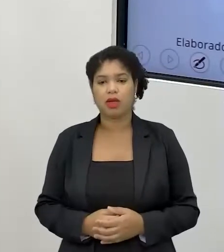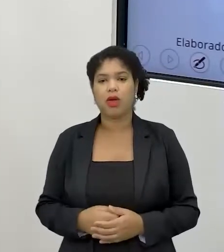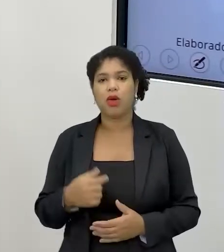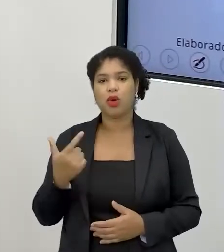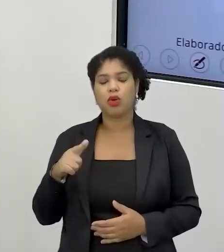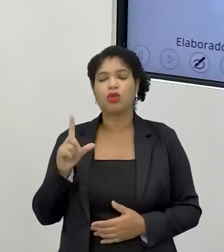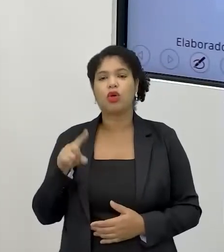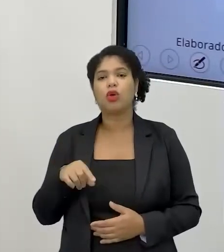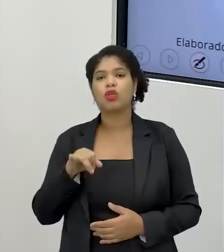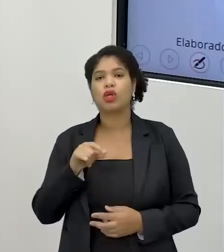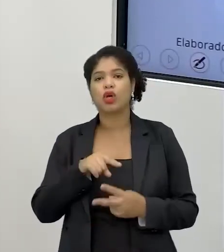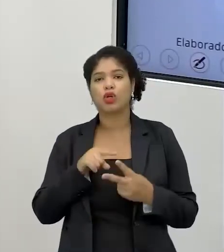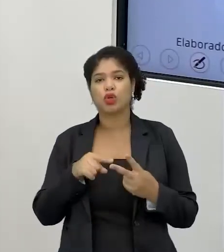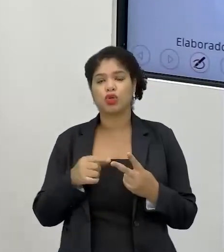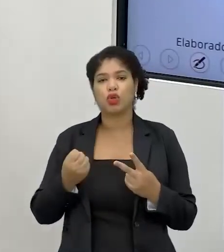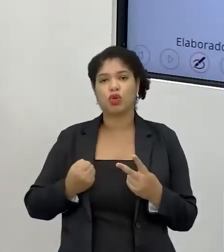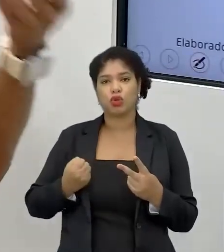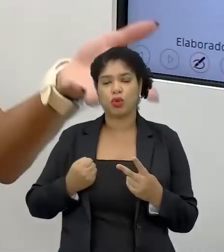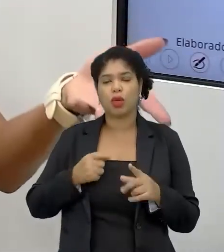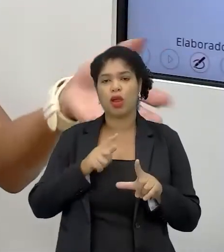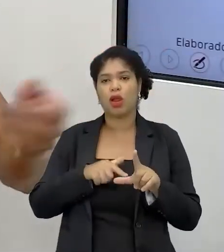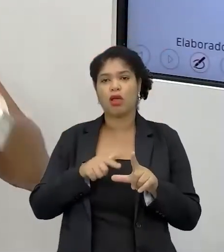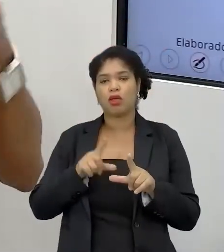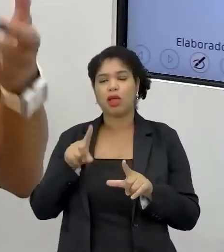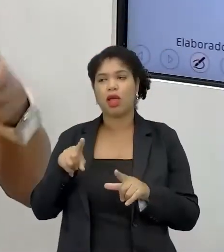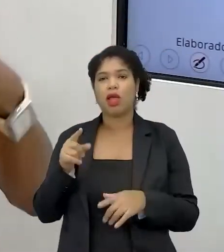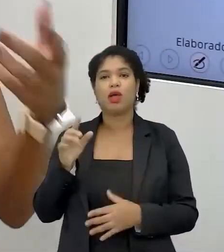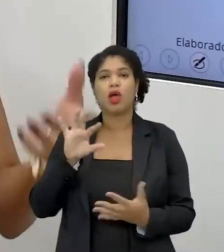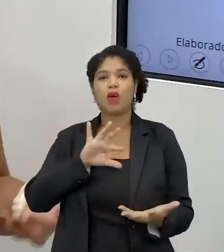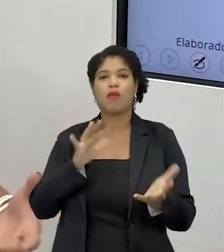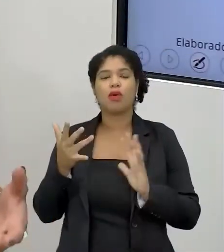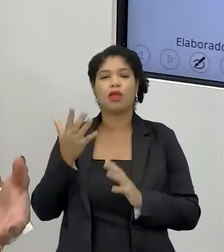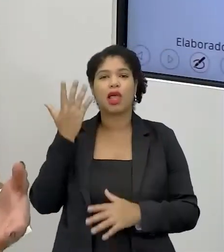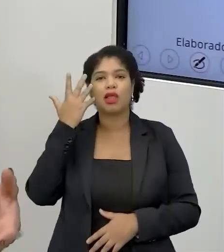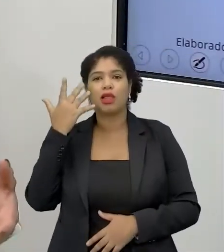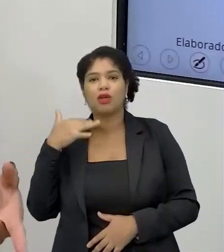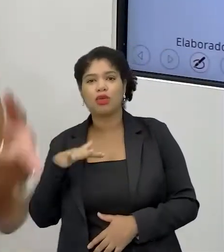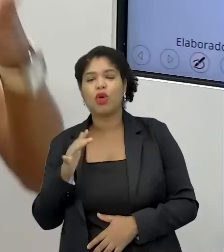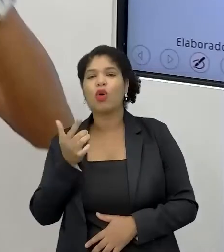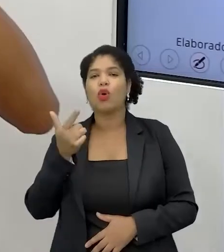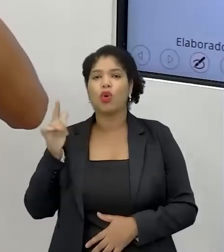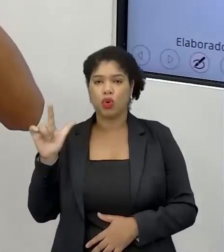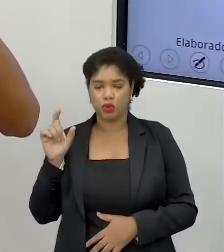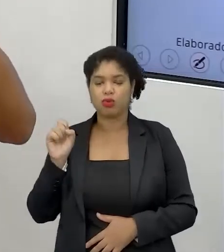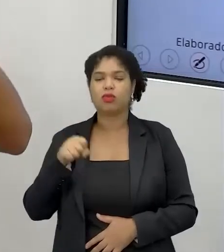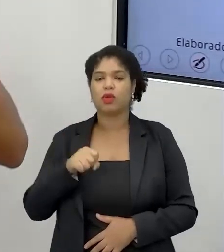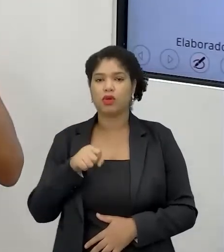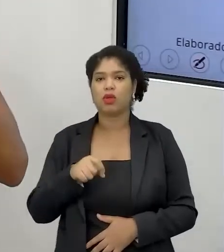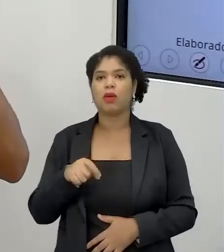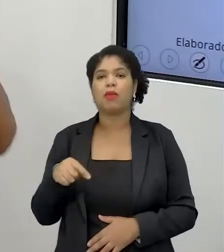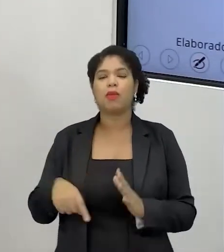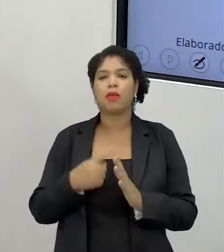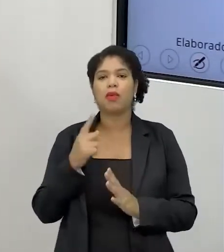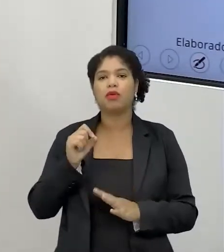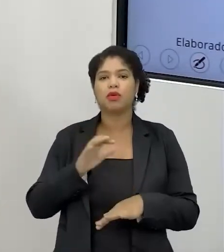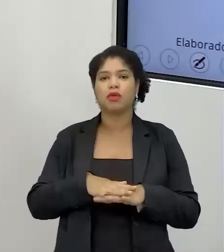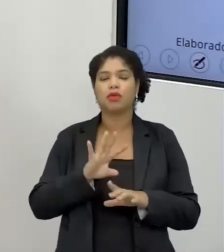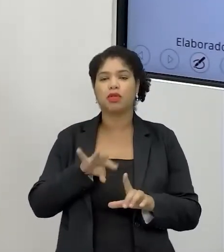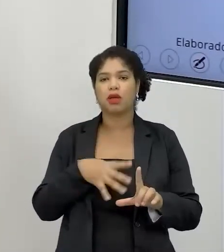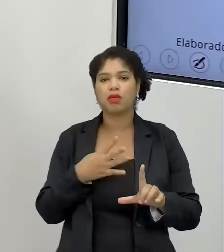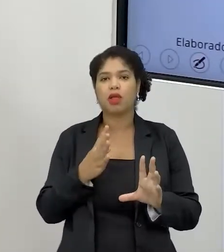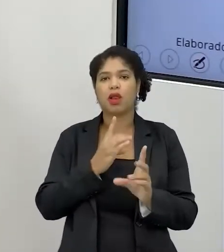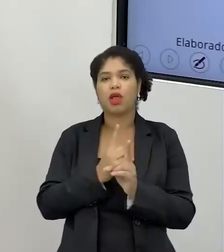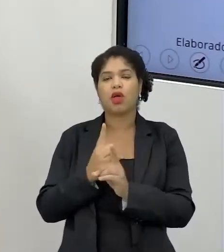Dadas duas grandezas, seja no fenômeno natural ou qualquer outra situação, primeiro você faz uma tabela, descobre